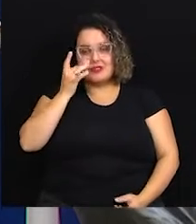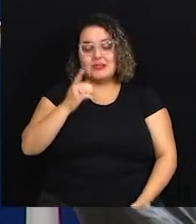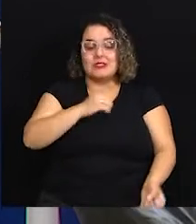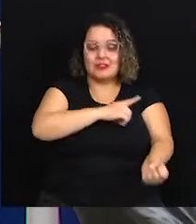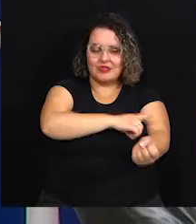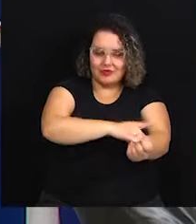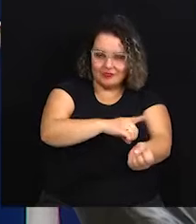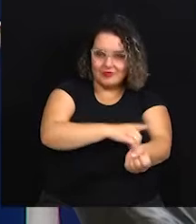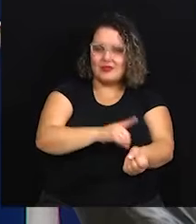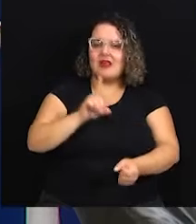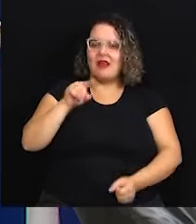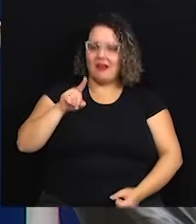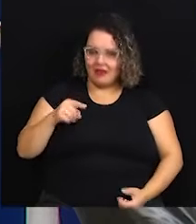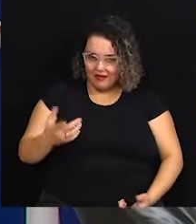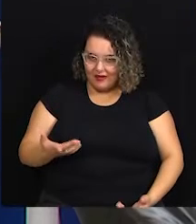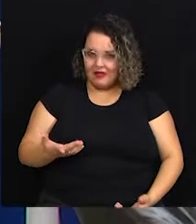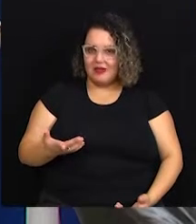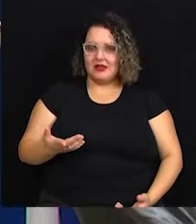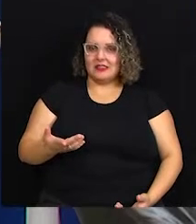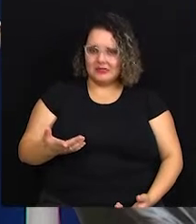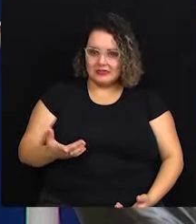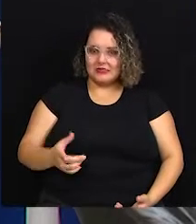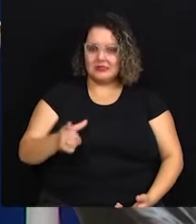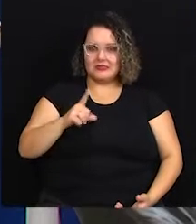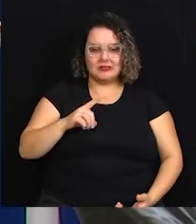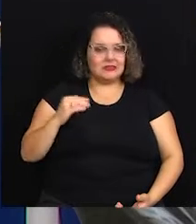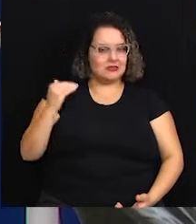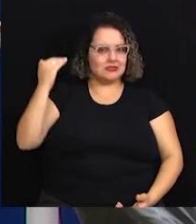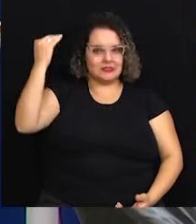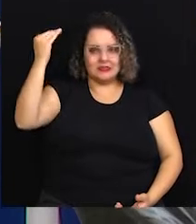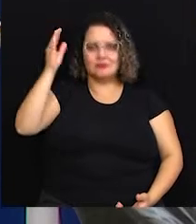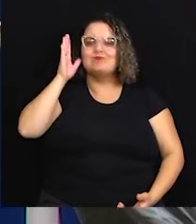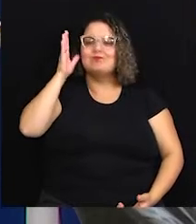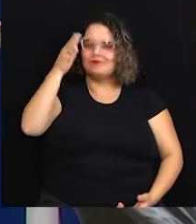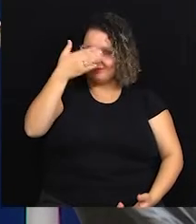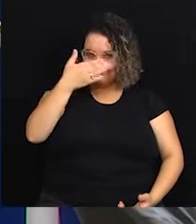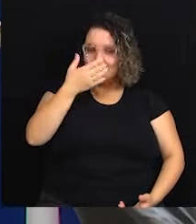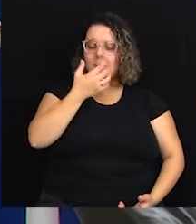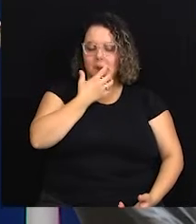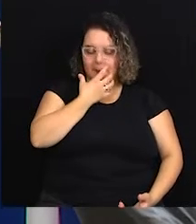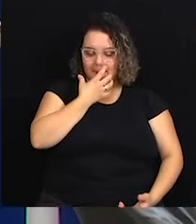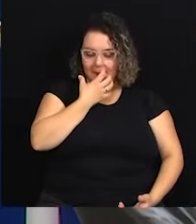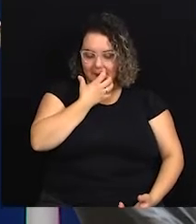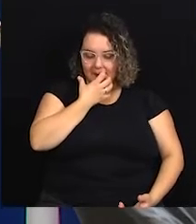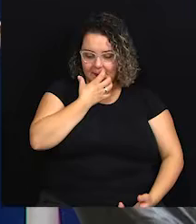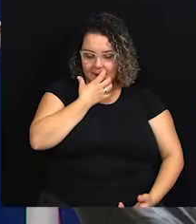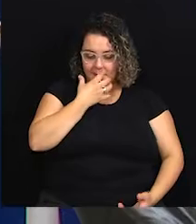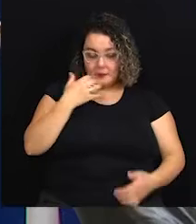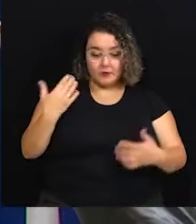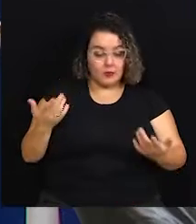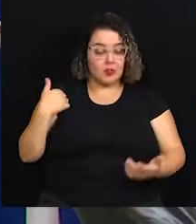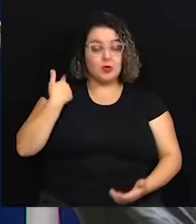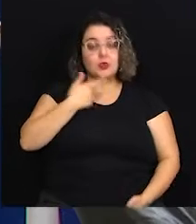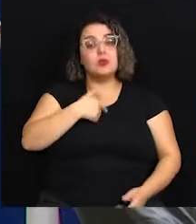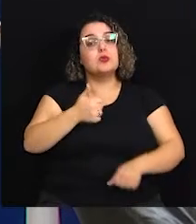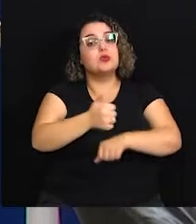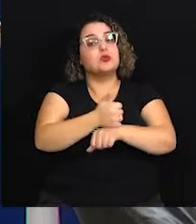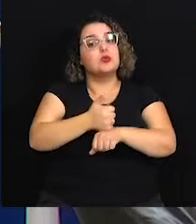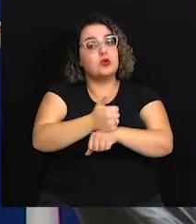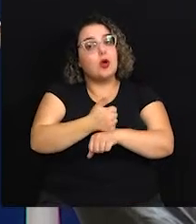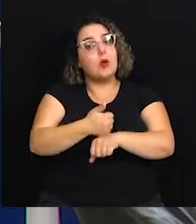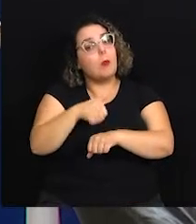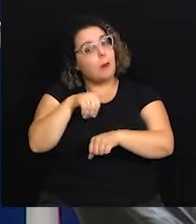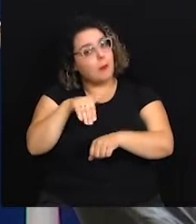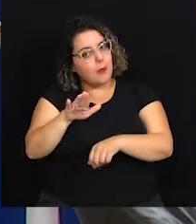diabetes é um dos fatores que levam o adulto a ter surdo-cegueira. Então nós acabamos nos profissionalizando um